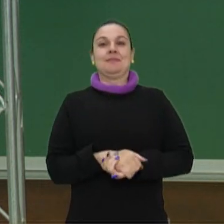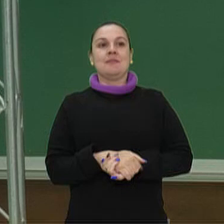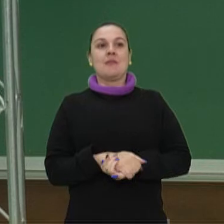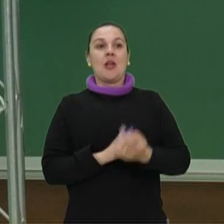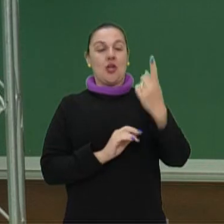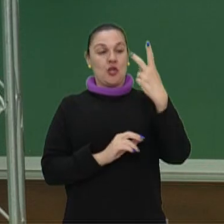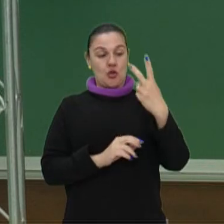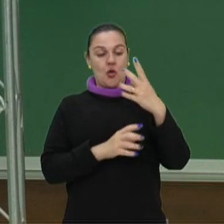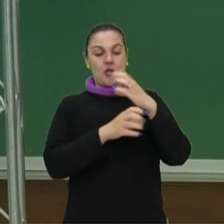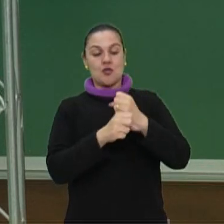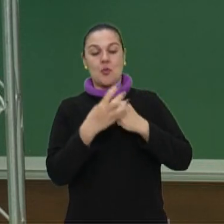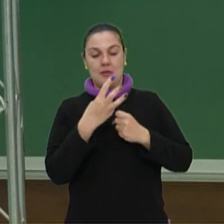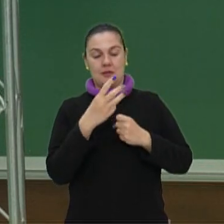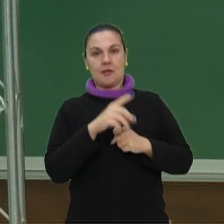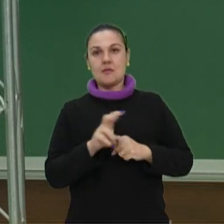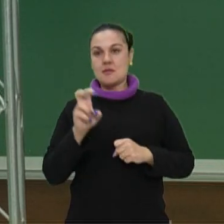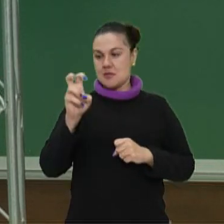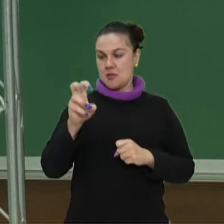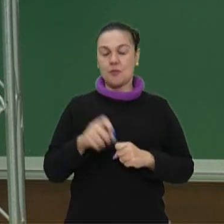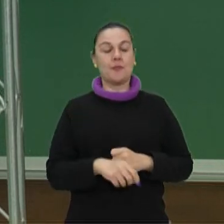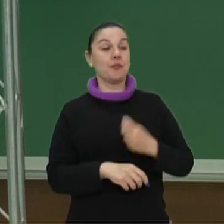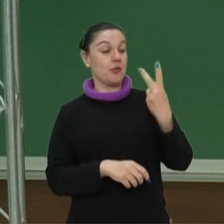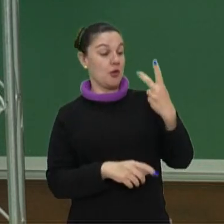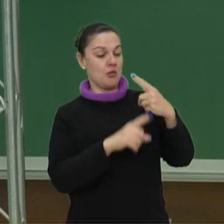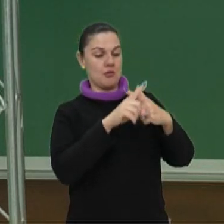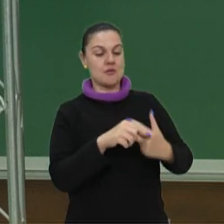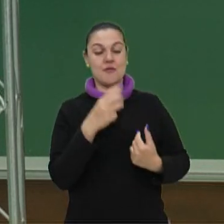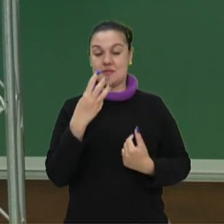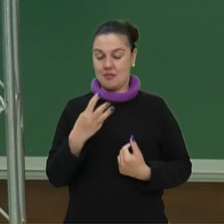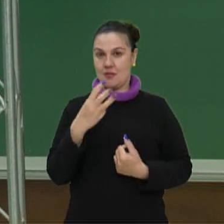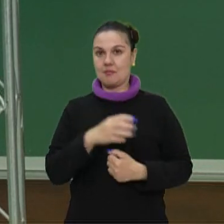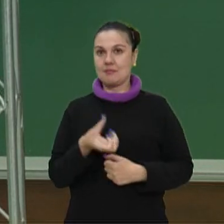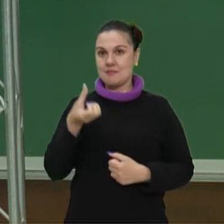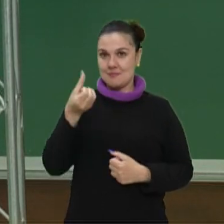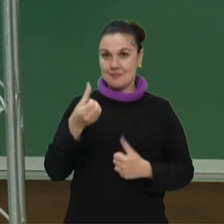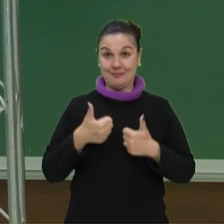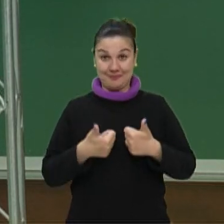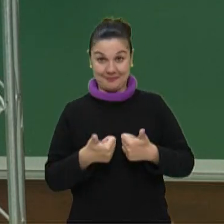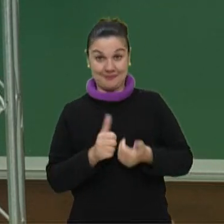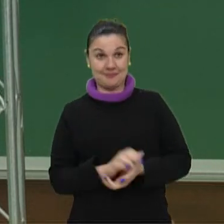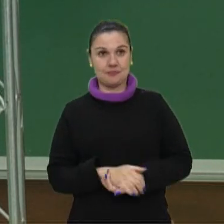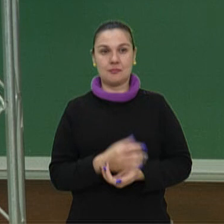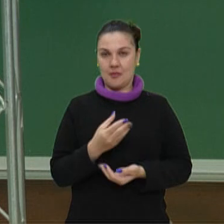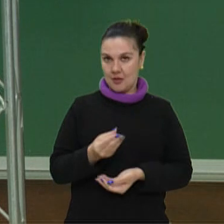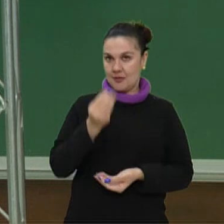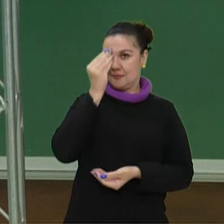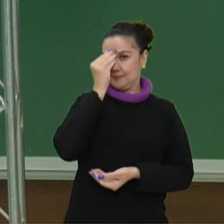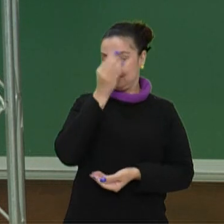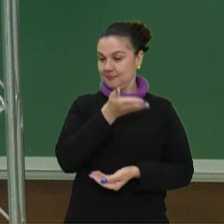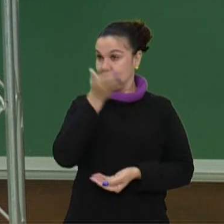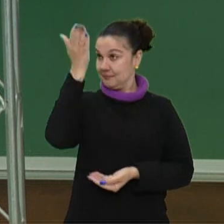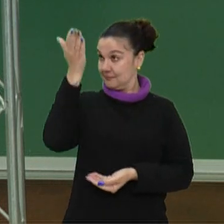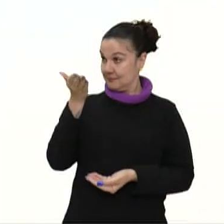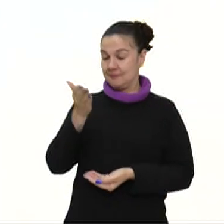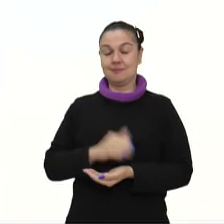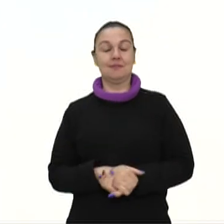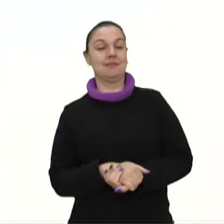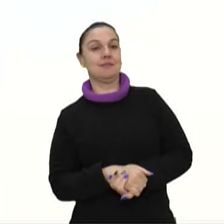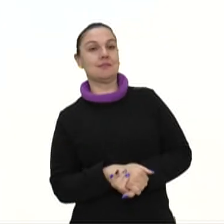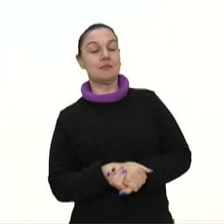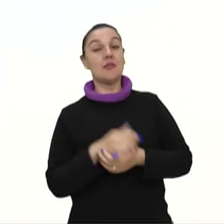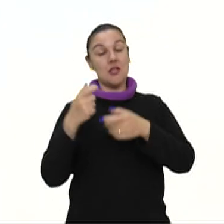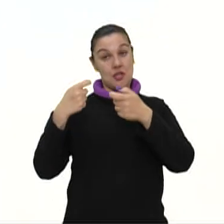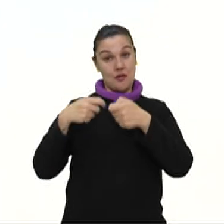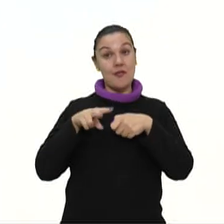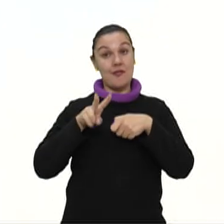2 somado com 3, 5. 2 vezes 3, 6. Beleza? Guardamos essa informação ali, né?